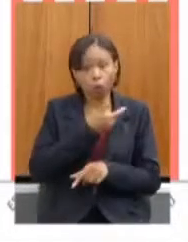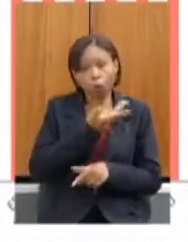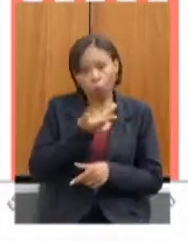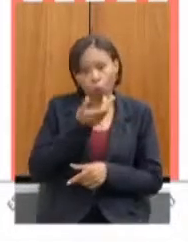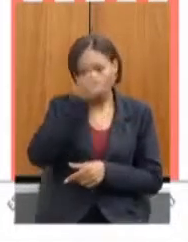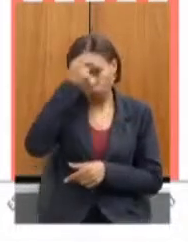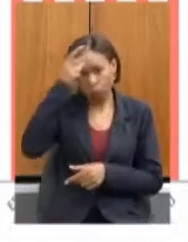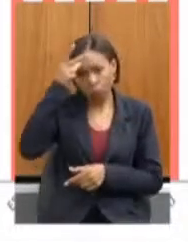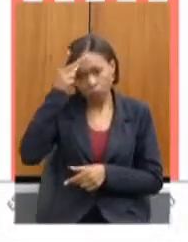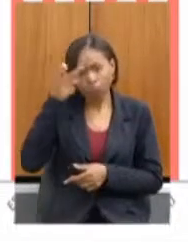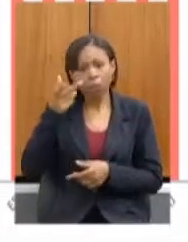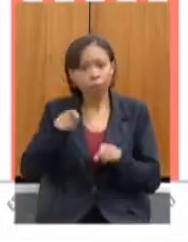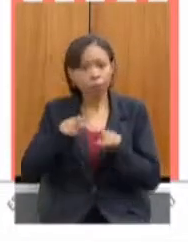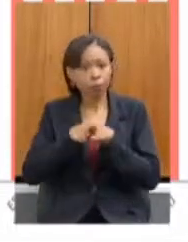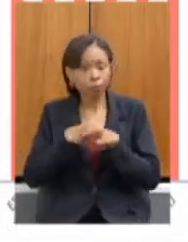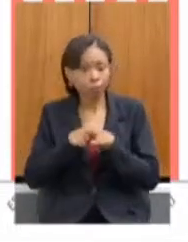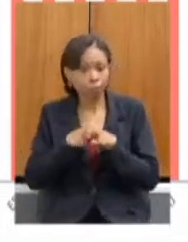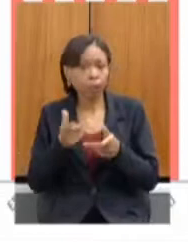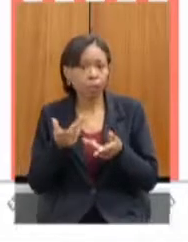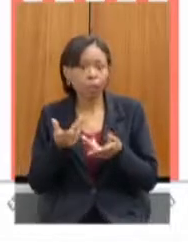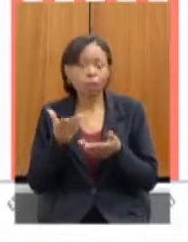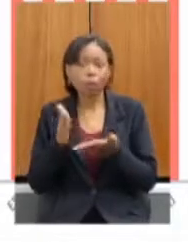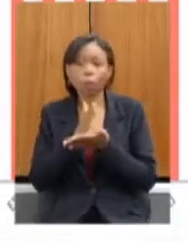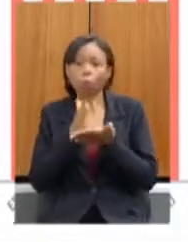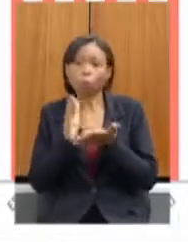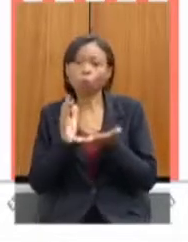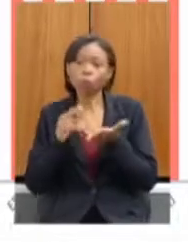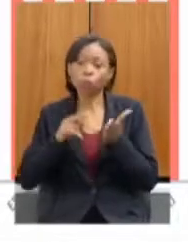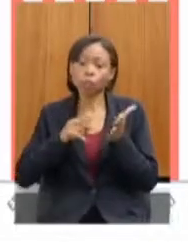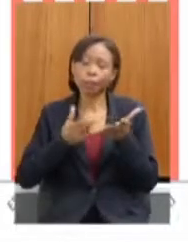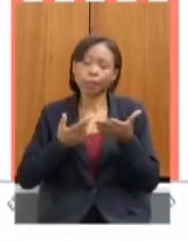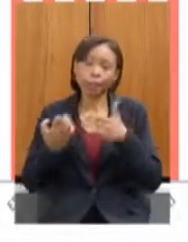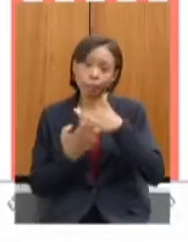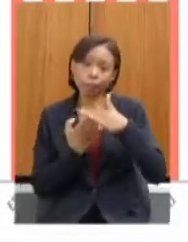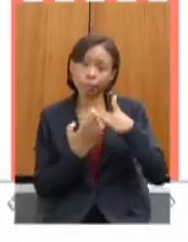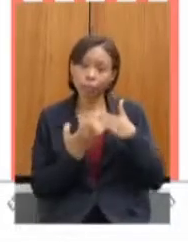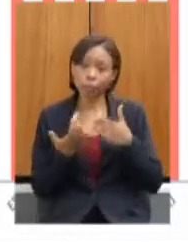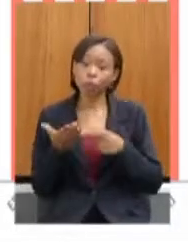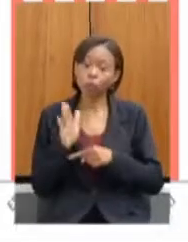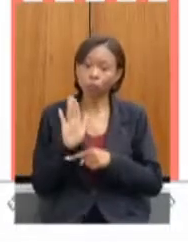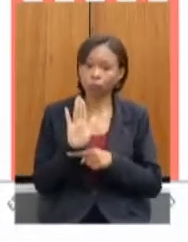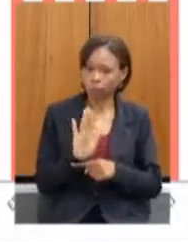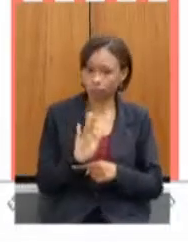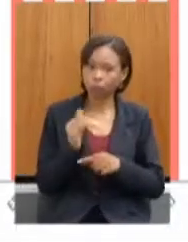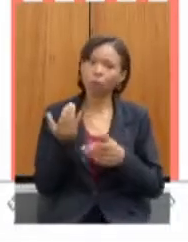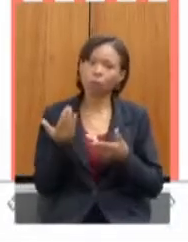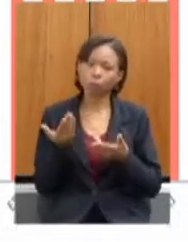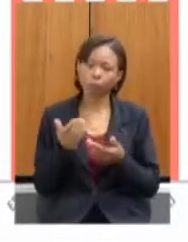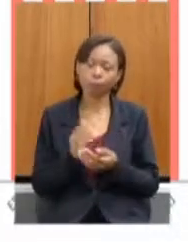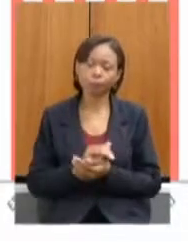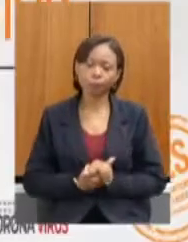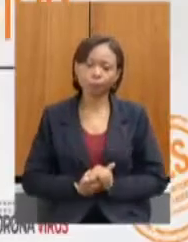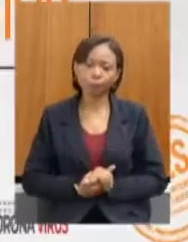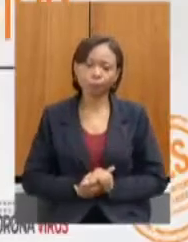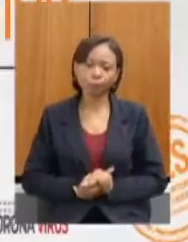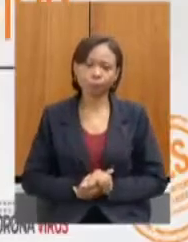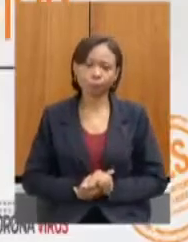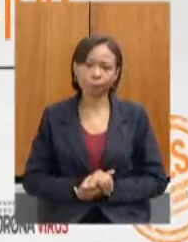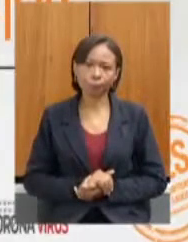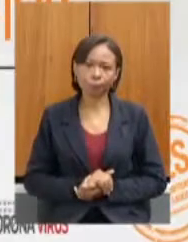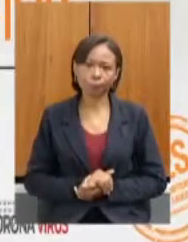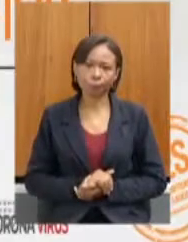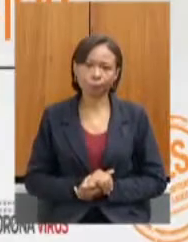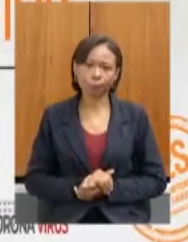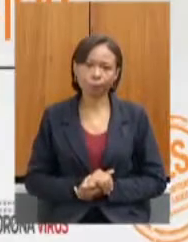municipais e também com os nossos prestadores que muito nos ajudaram ao longo desse enfrentamento pode passar